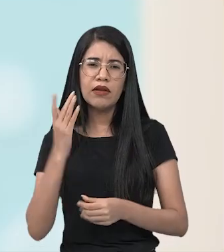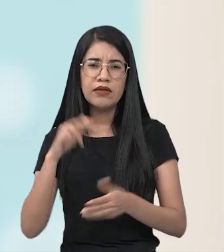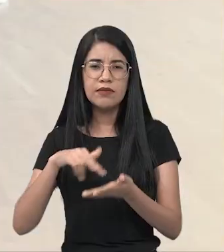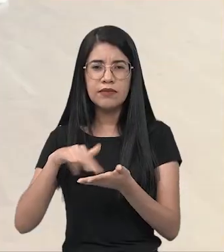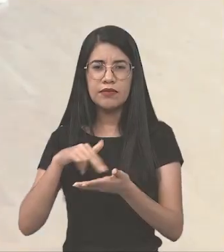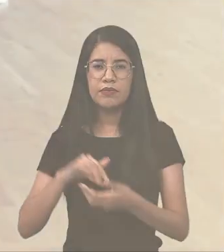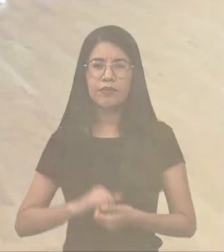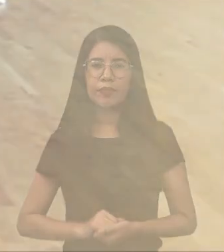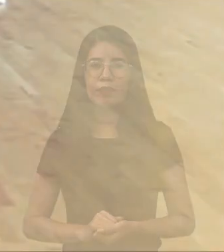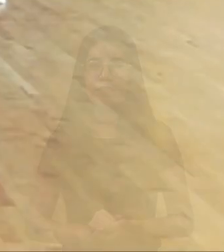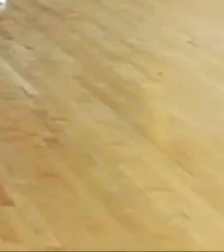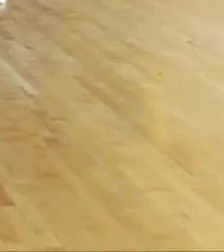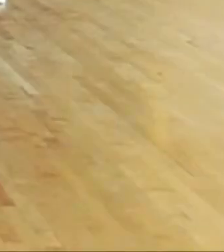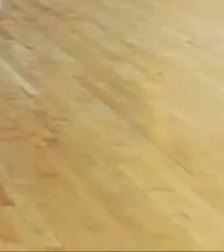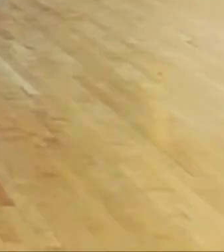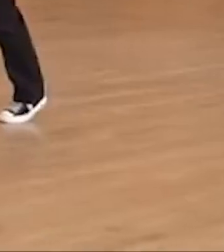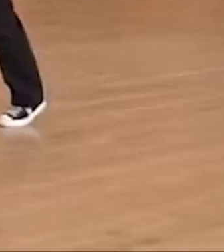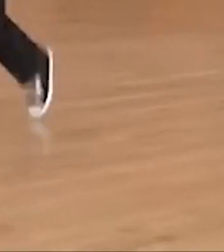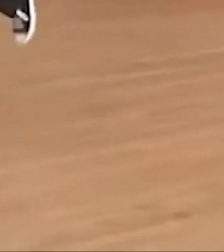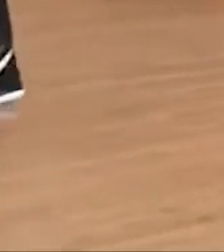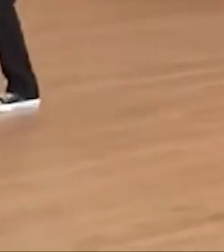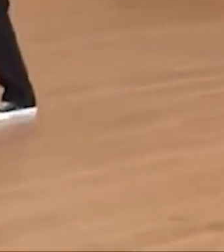gente.